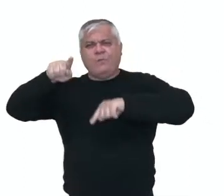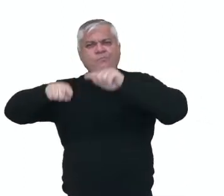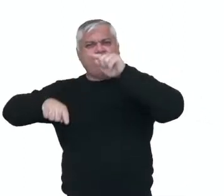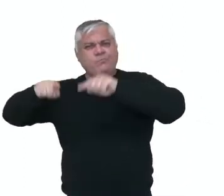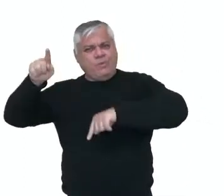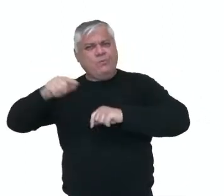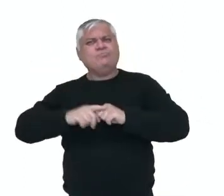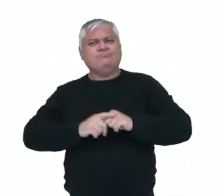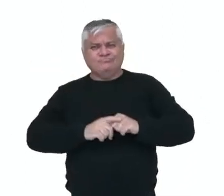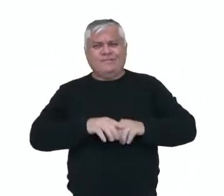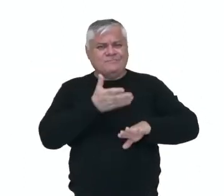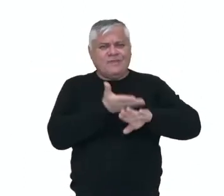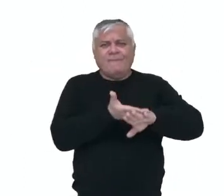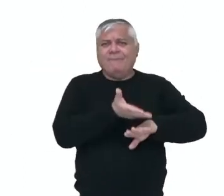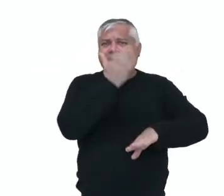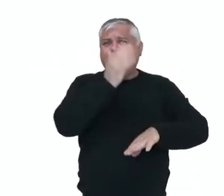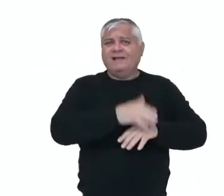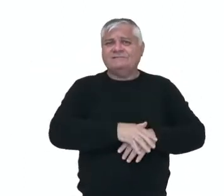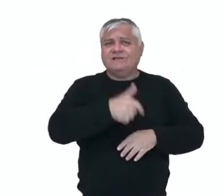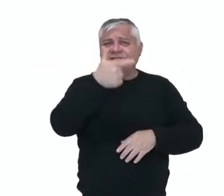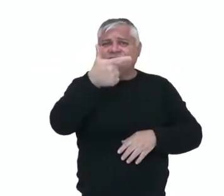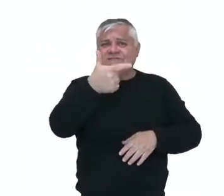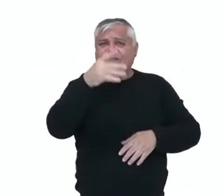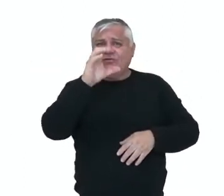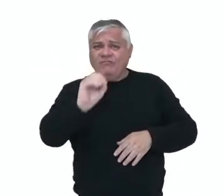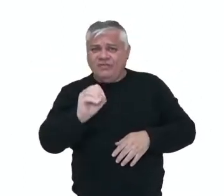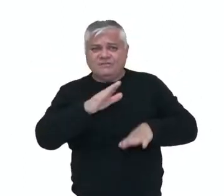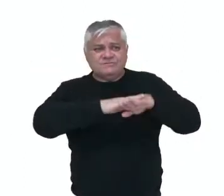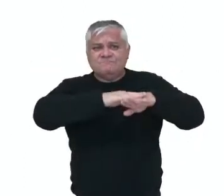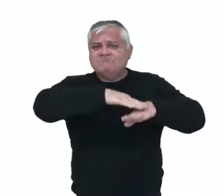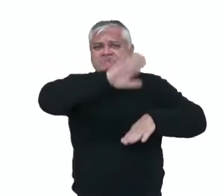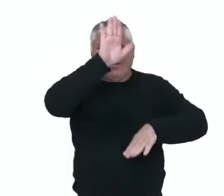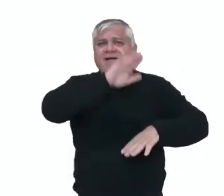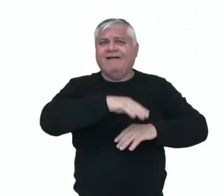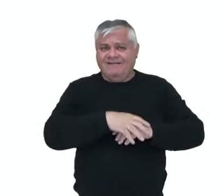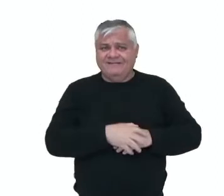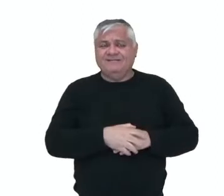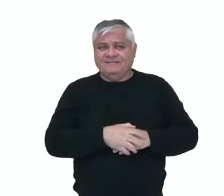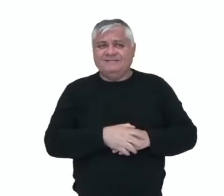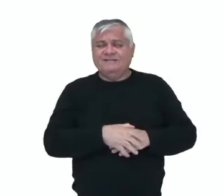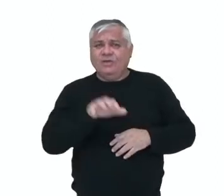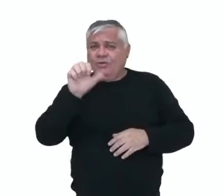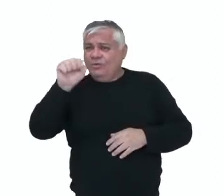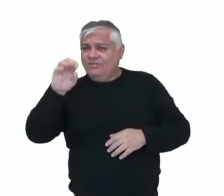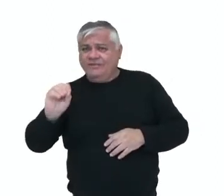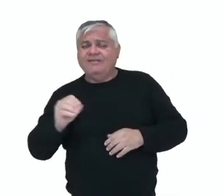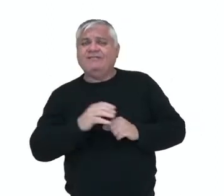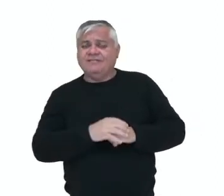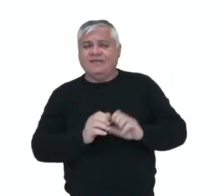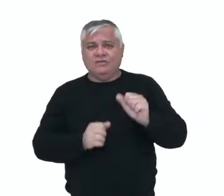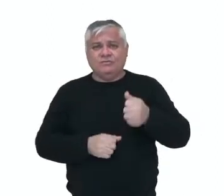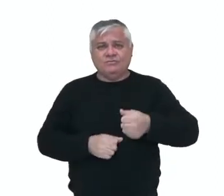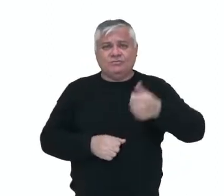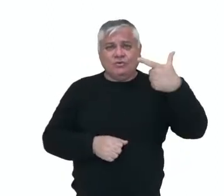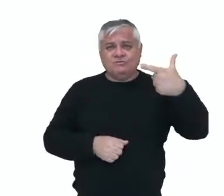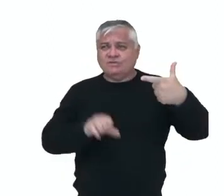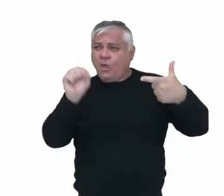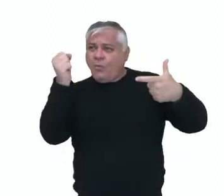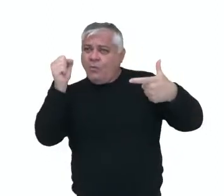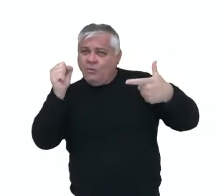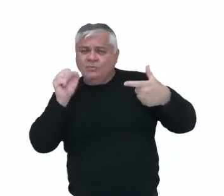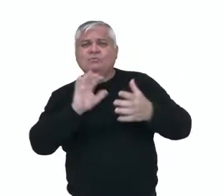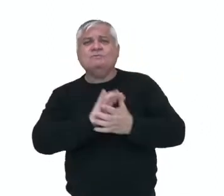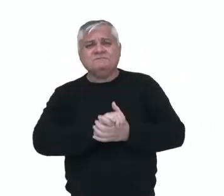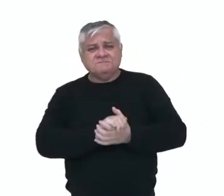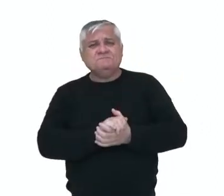muito acima desse nível recomendado, que era de 120 milímetros de mercúrio por 80, né? 12 por 8, que a gente chama normalmente,